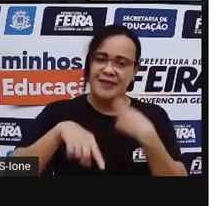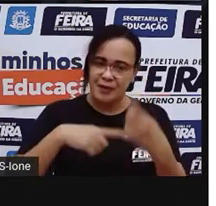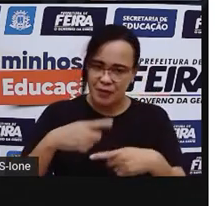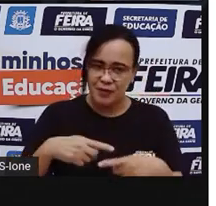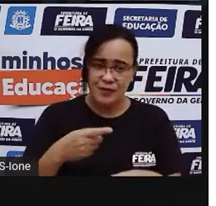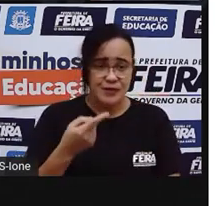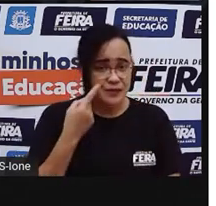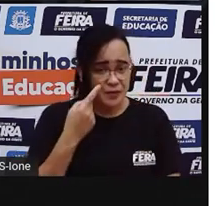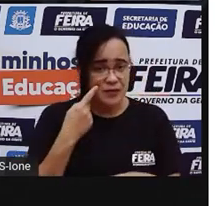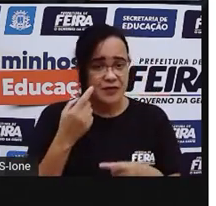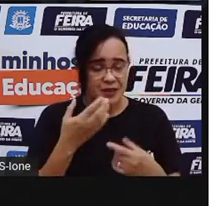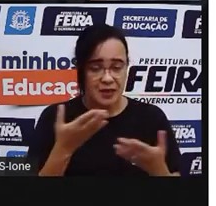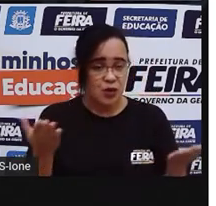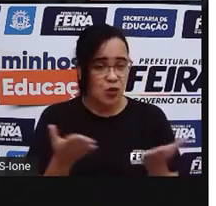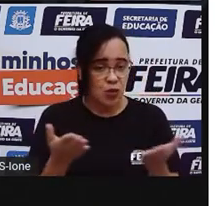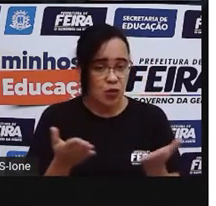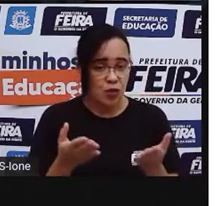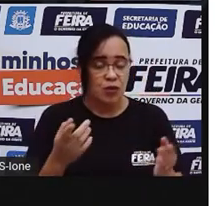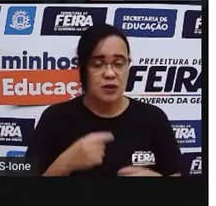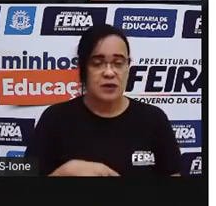ver como é que é feita a bola de meia.